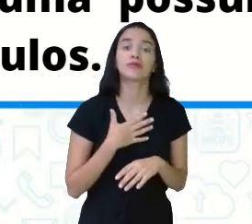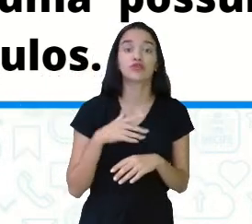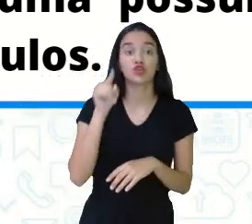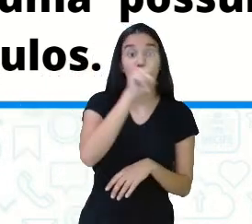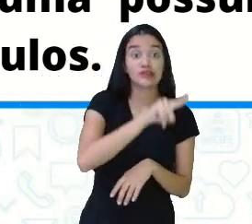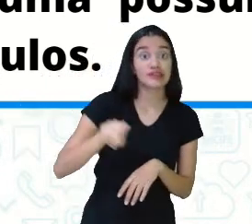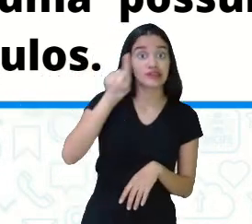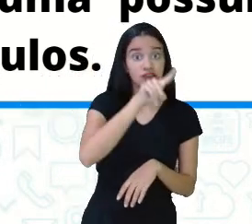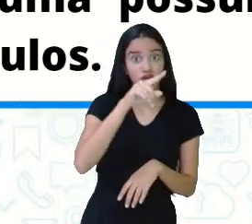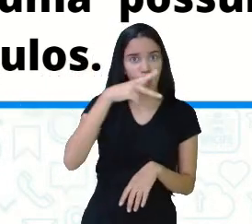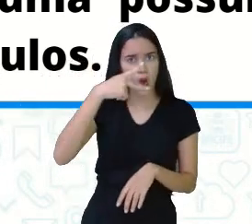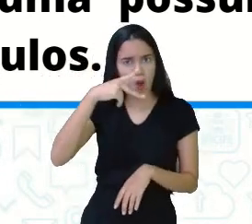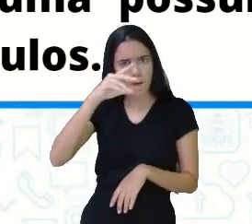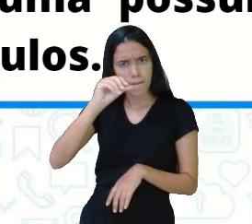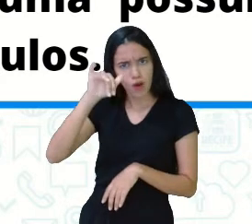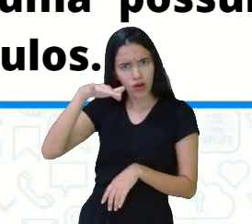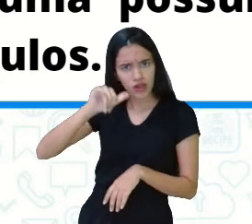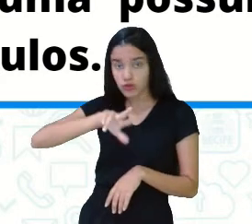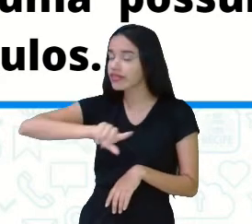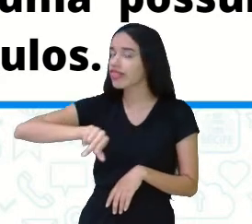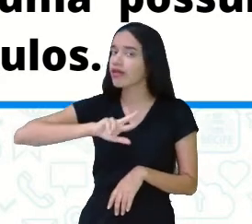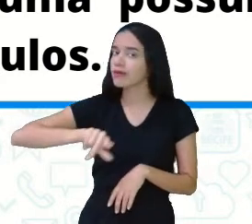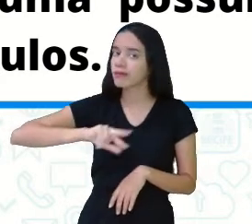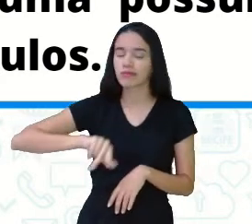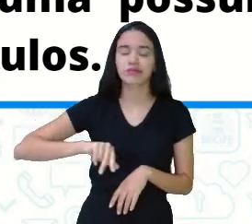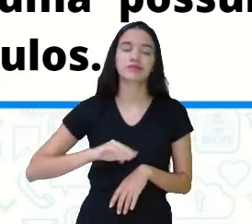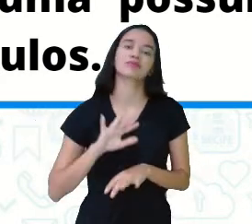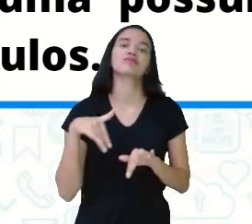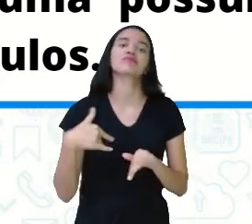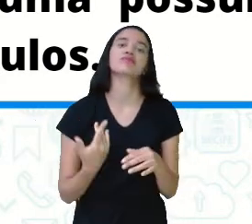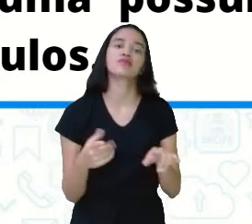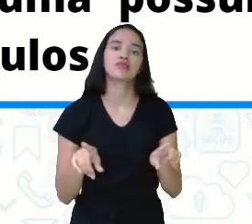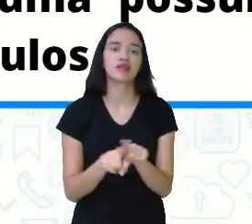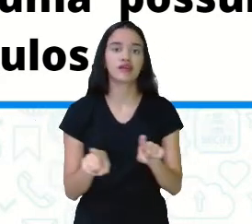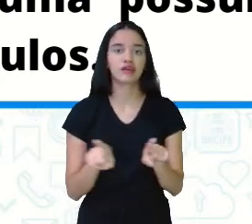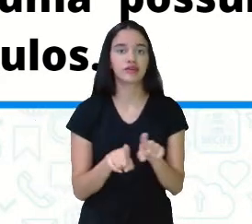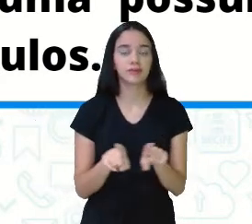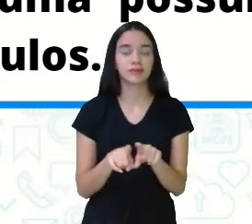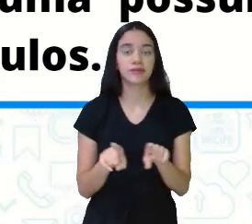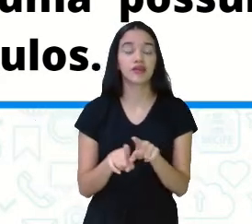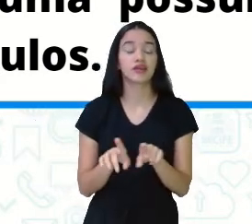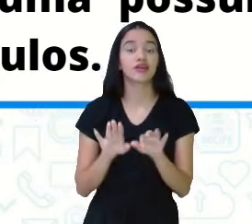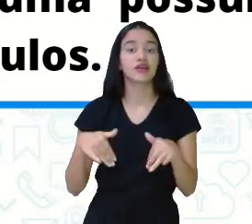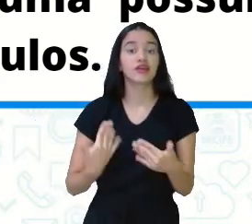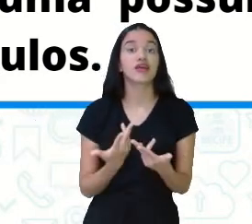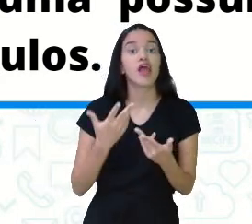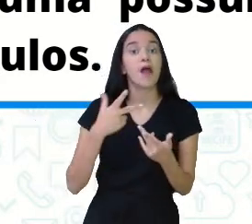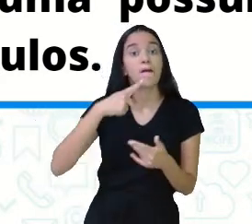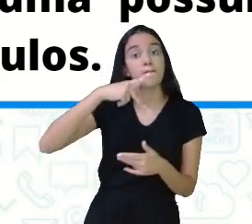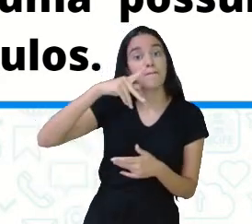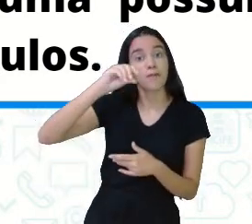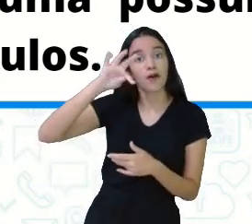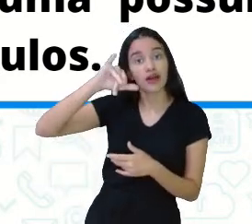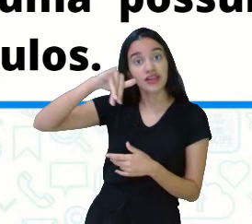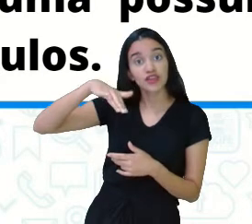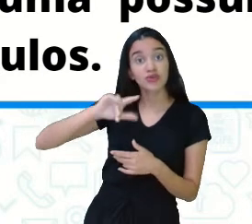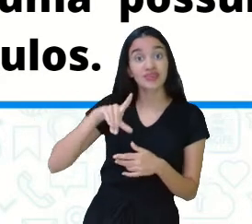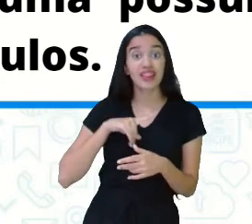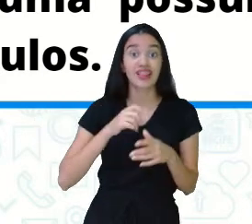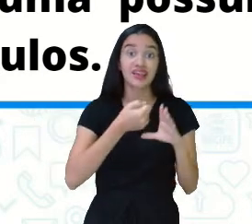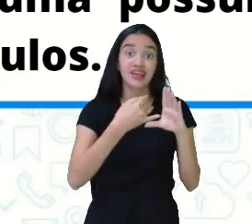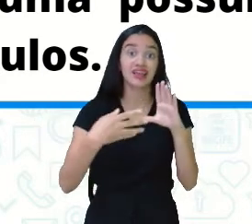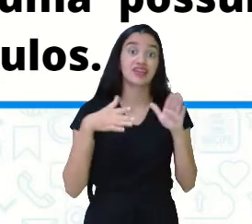tá? A gente fala das figuras planas poligonais porque elas possuem características